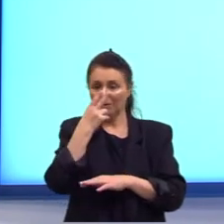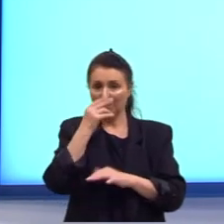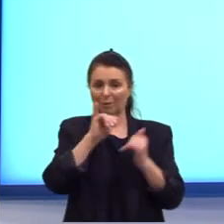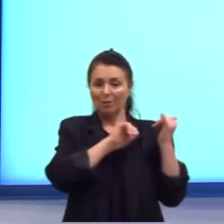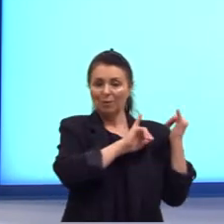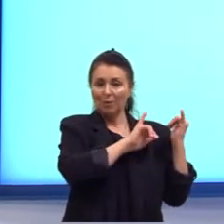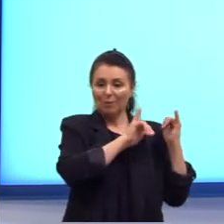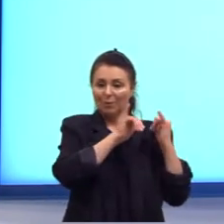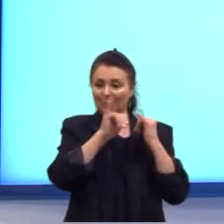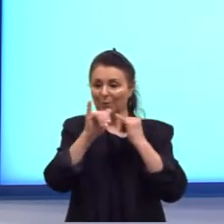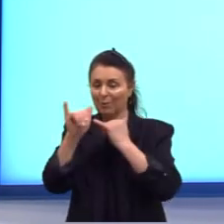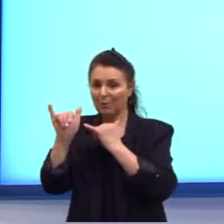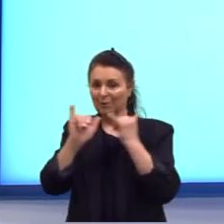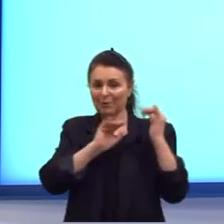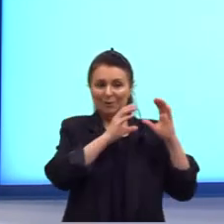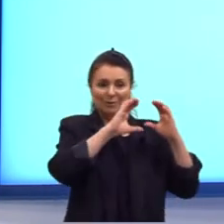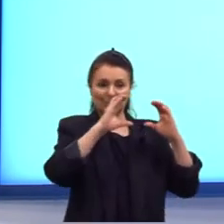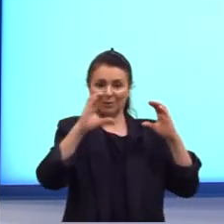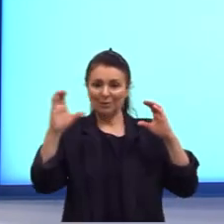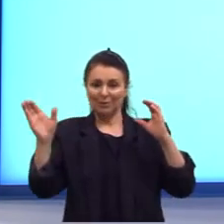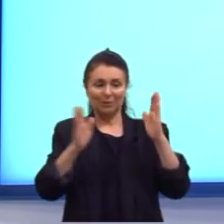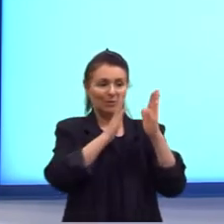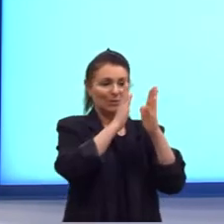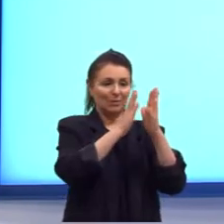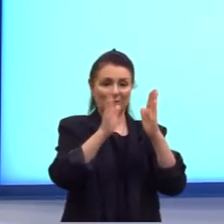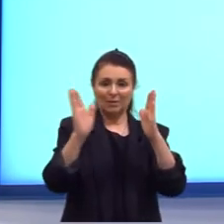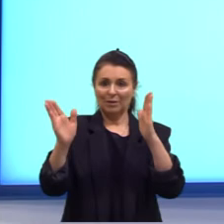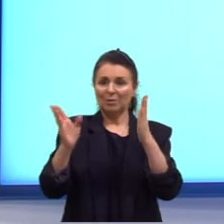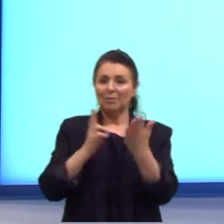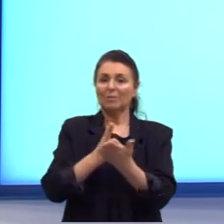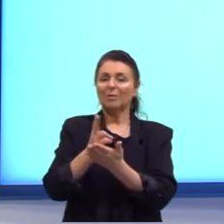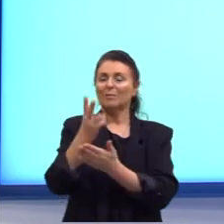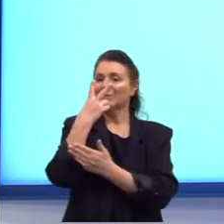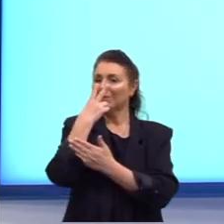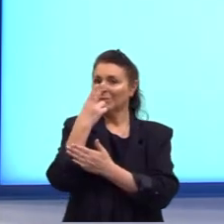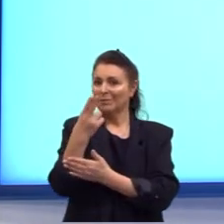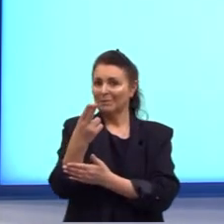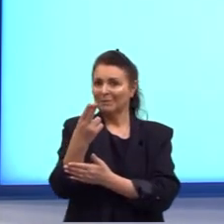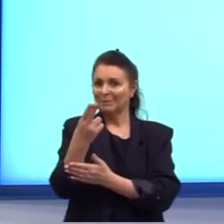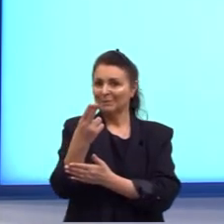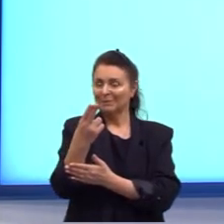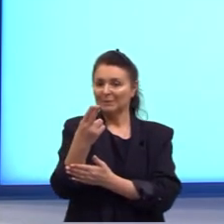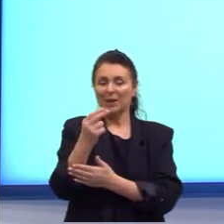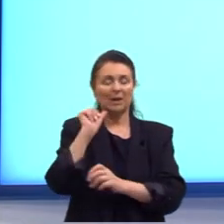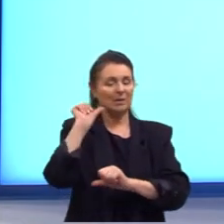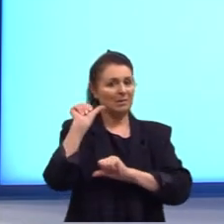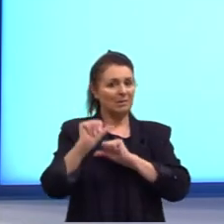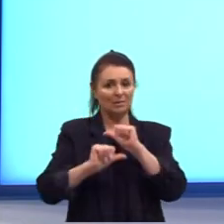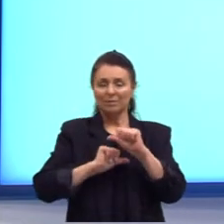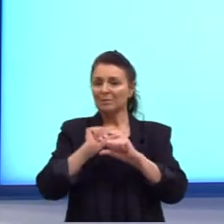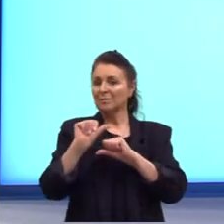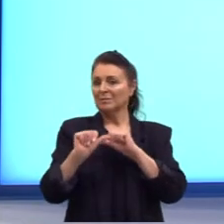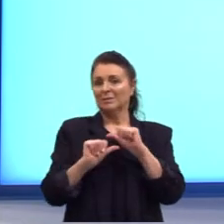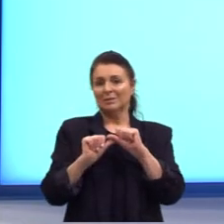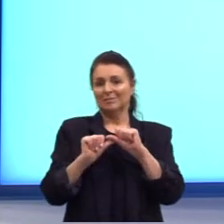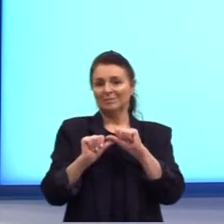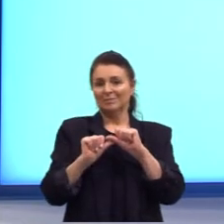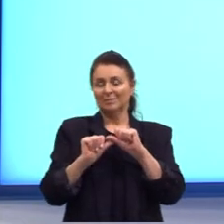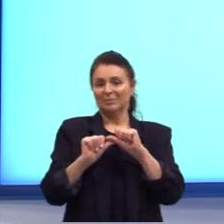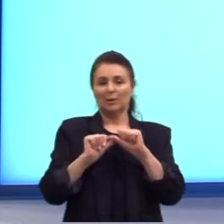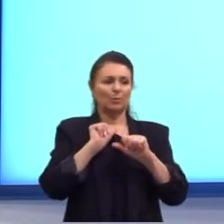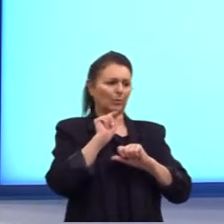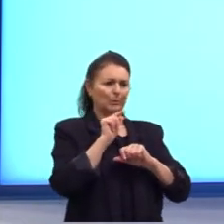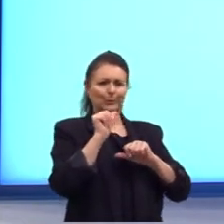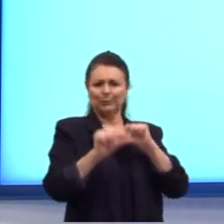corrente em um circuito em série ela vai ser sempre igual né ela não vai mudar conforme eu estou